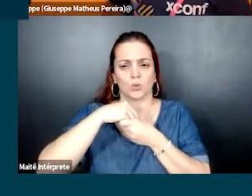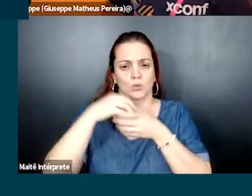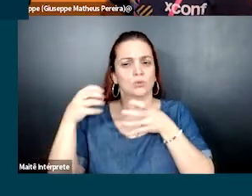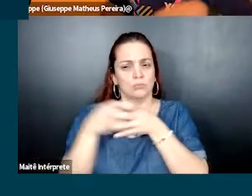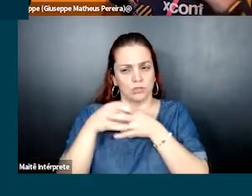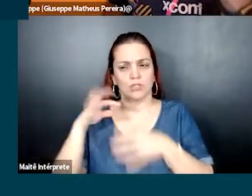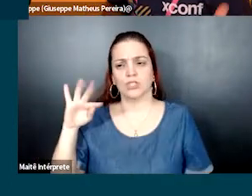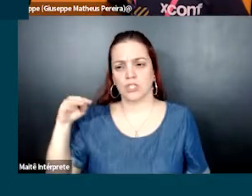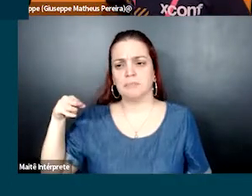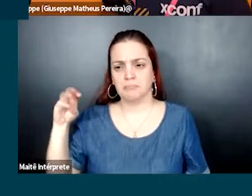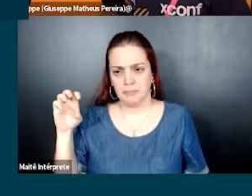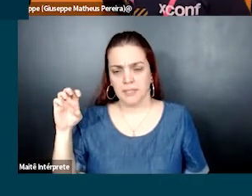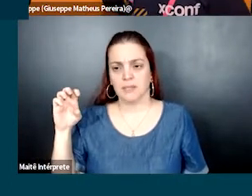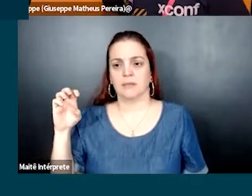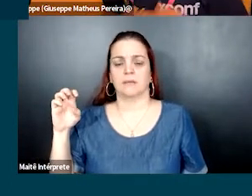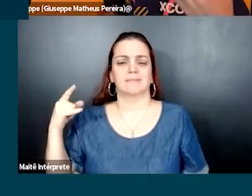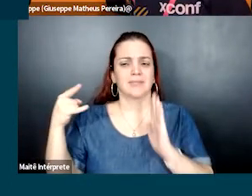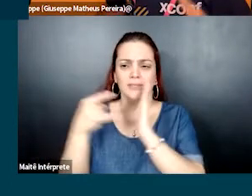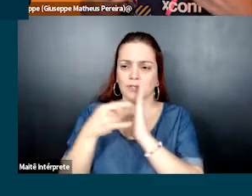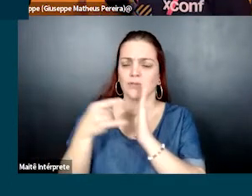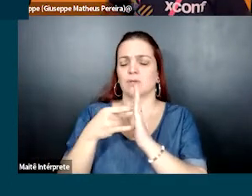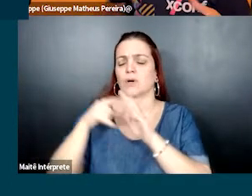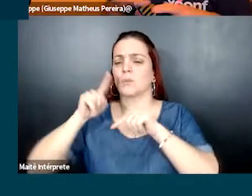né? Os desenvolvedores, galera de